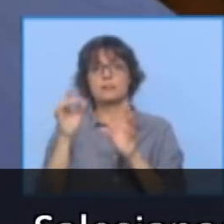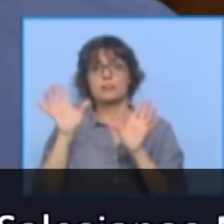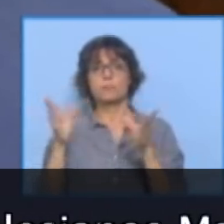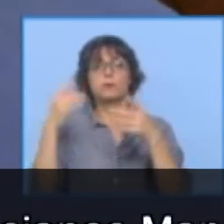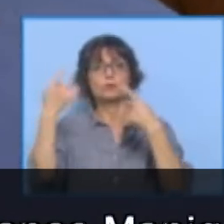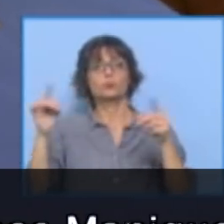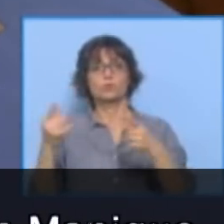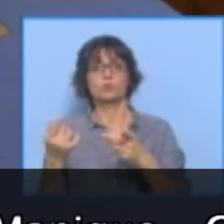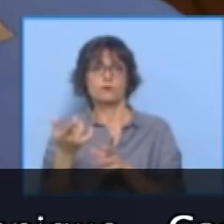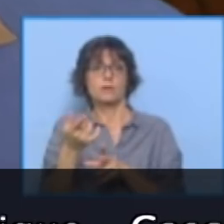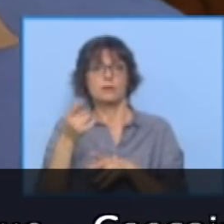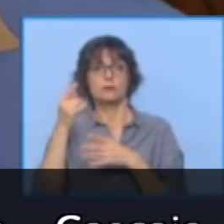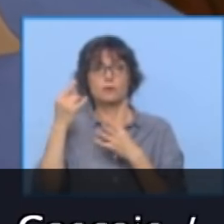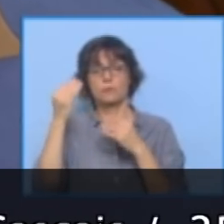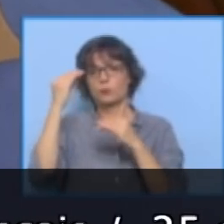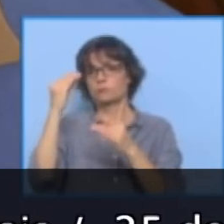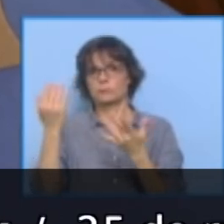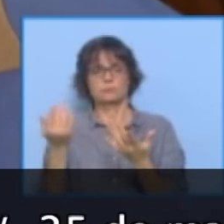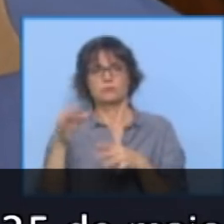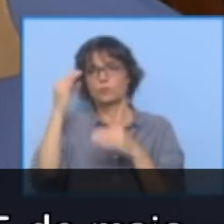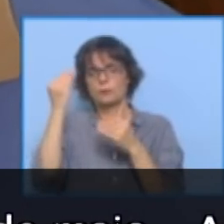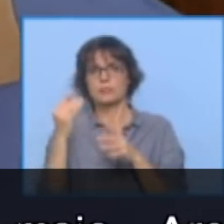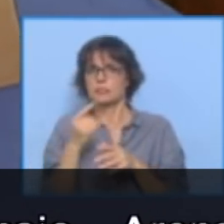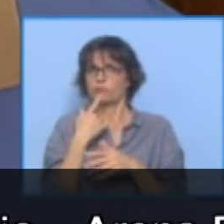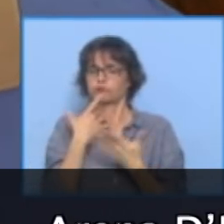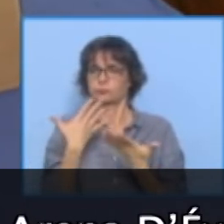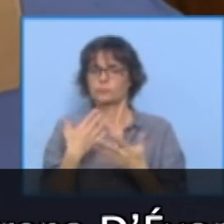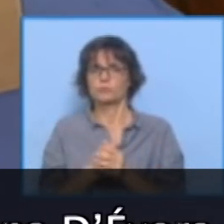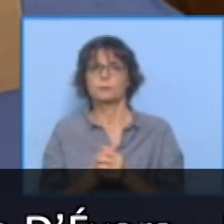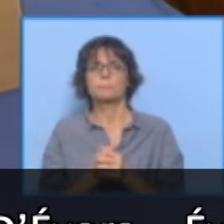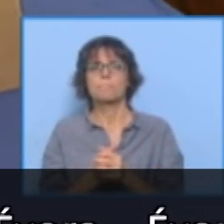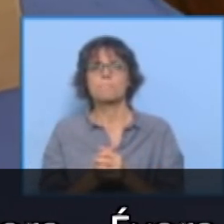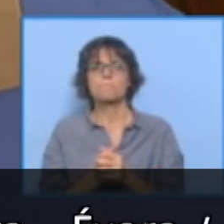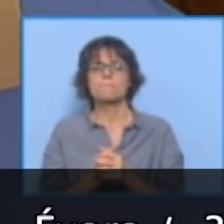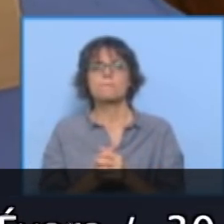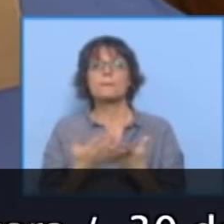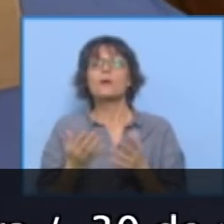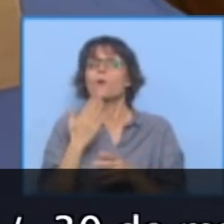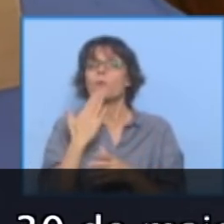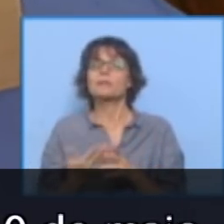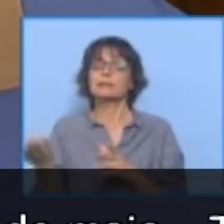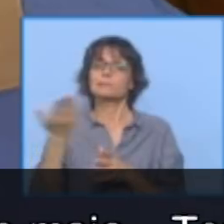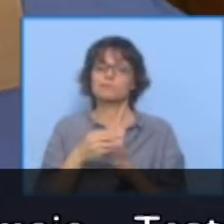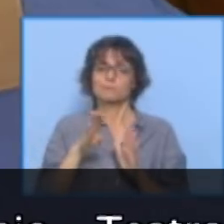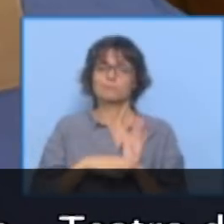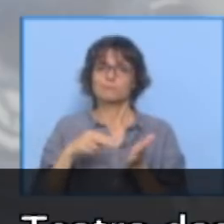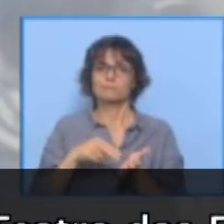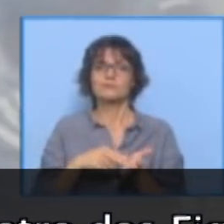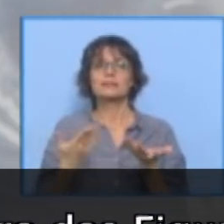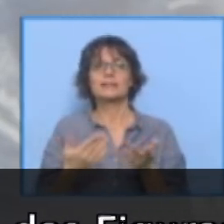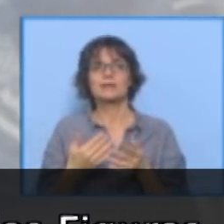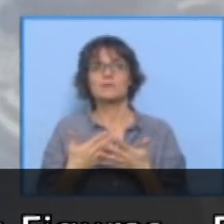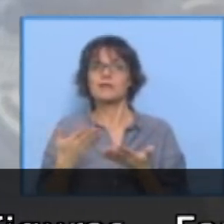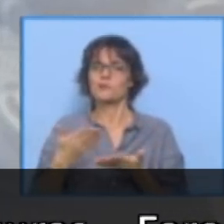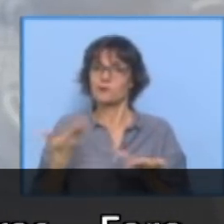formação toda e, portanto... Exatamente. Muito bem, agradeço-vos terem estado aqui. Fica então o convite para participar num destes concertos